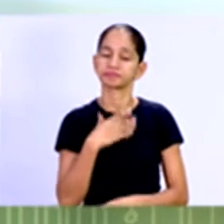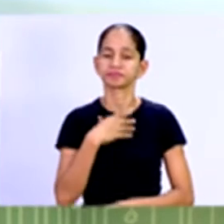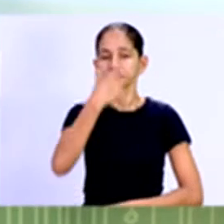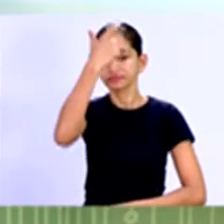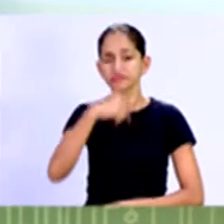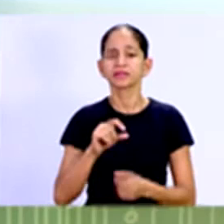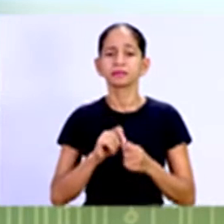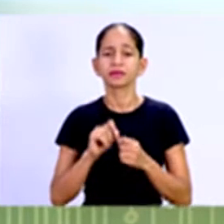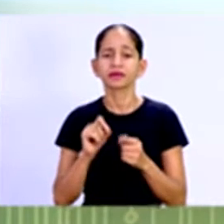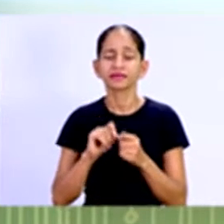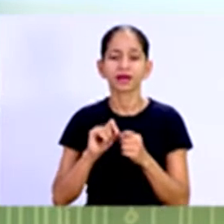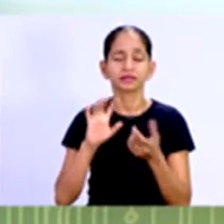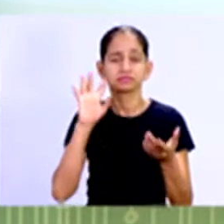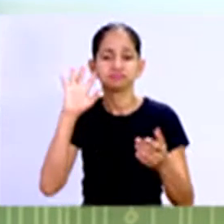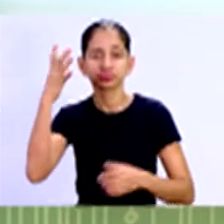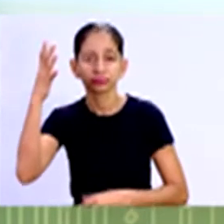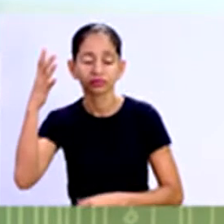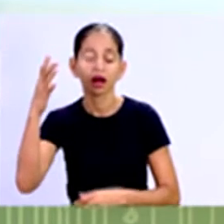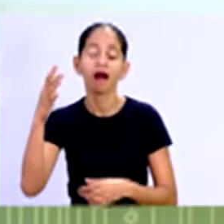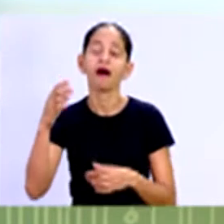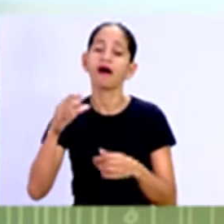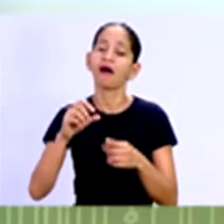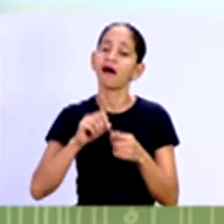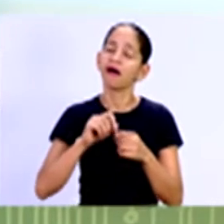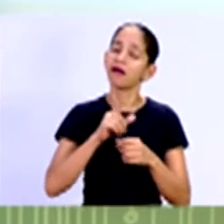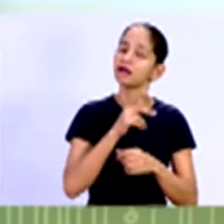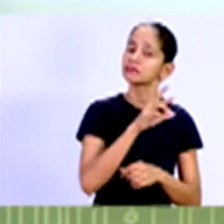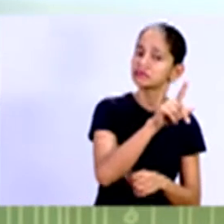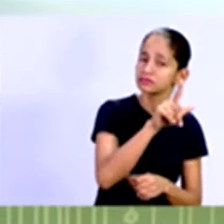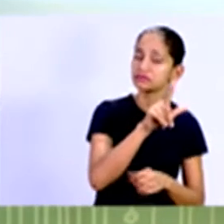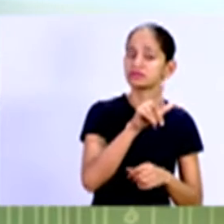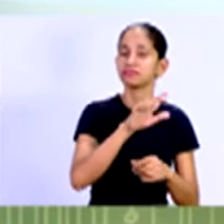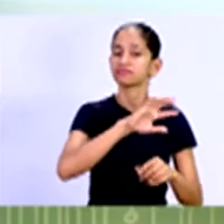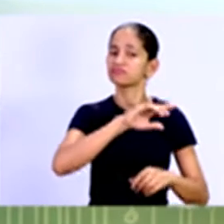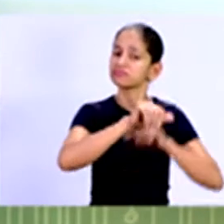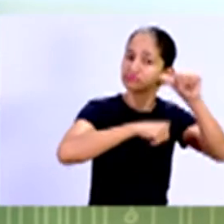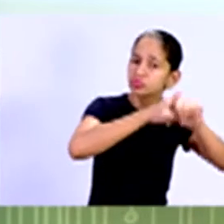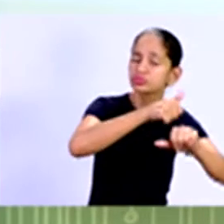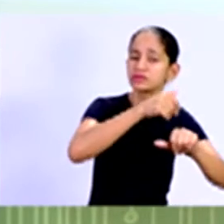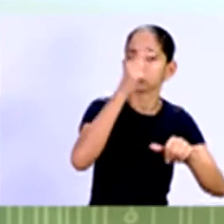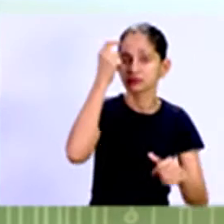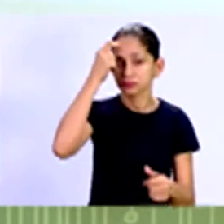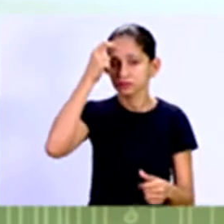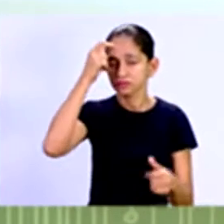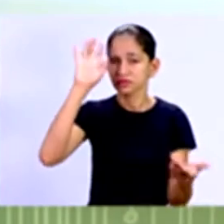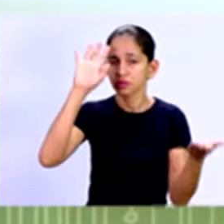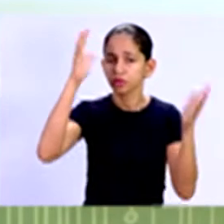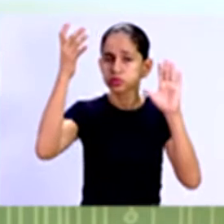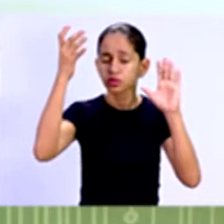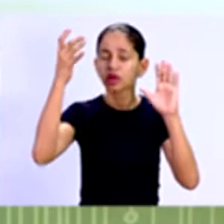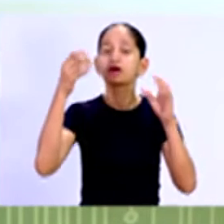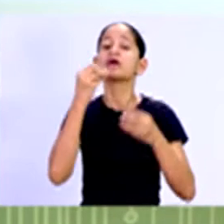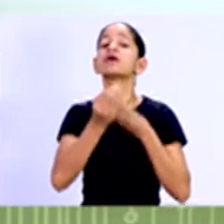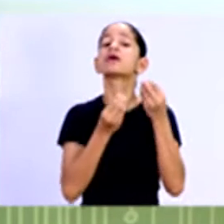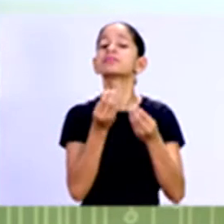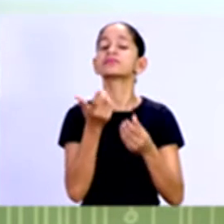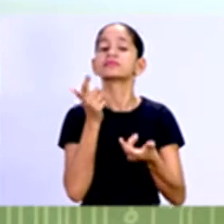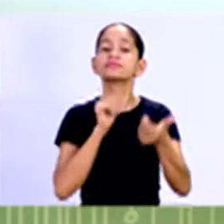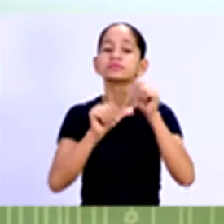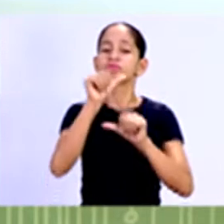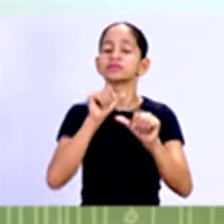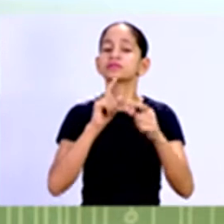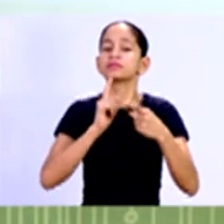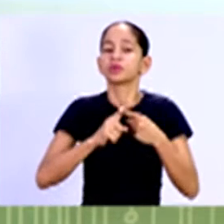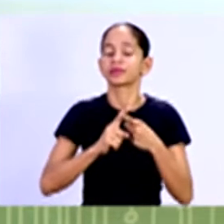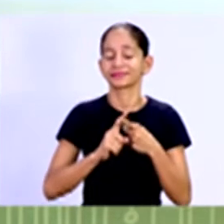outra? Né? Por que em determinadas situações eu decido agir de uma maneira e não de outra? O